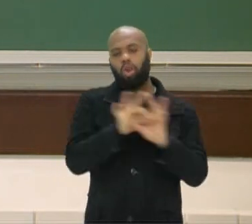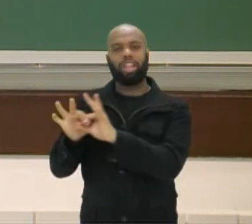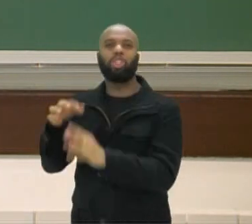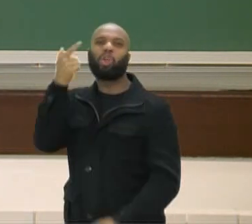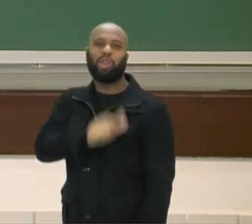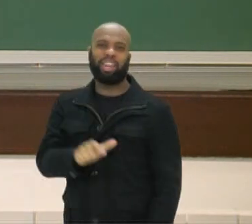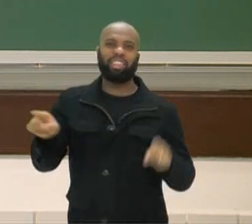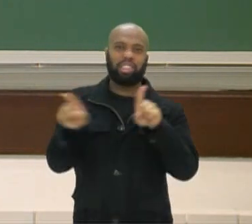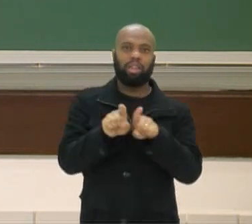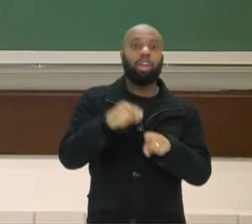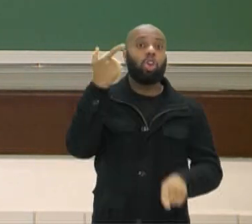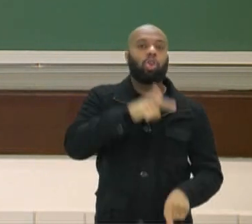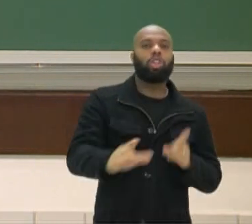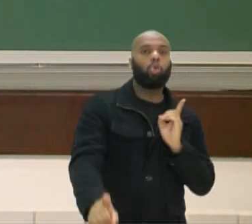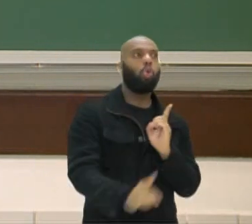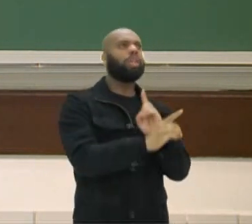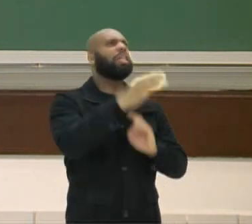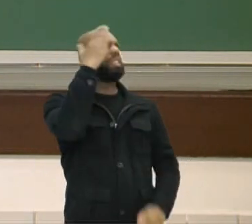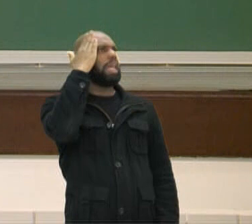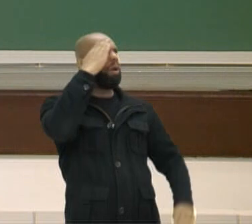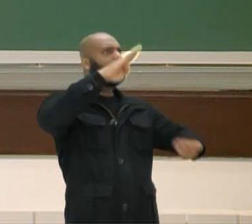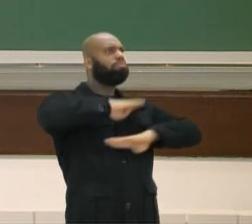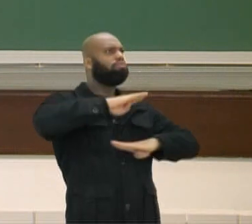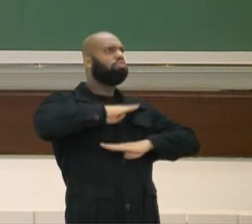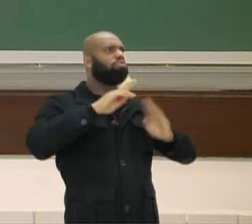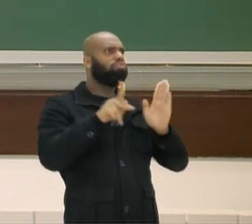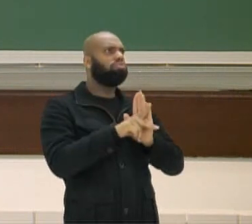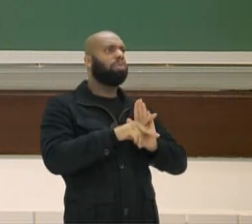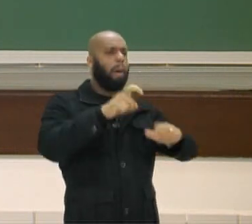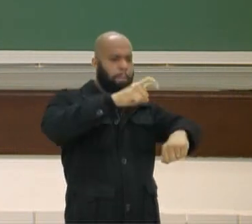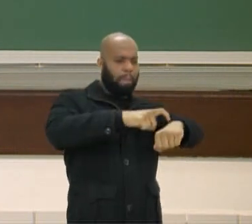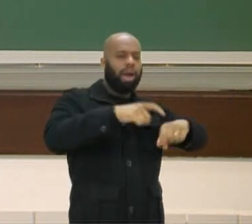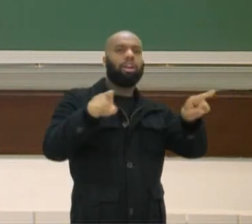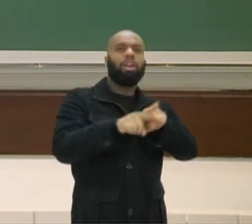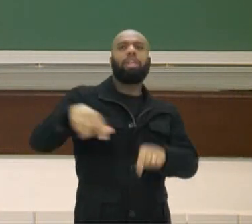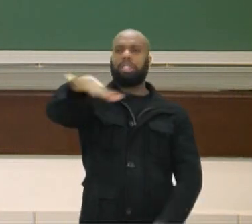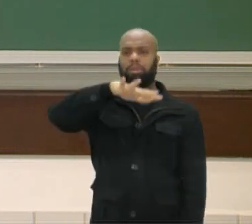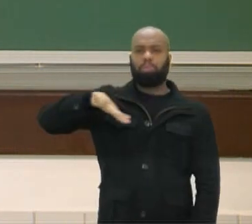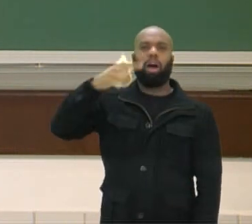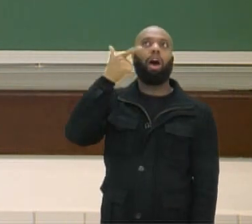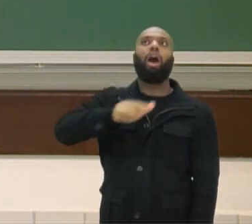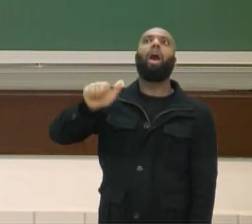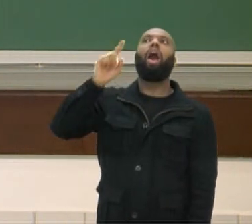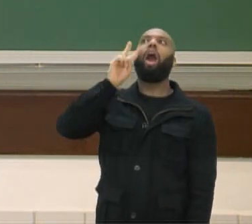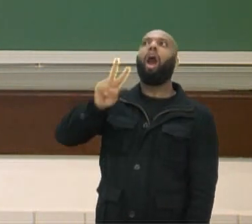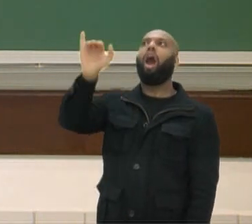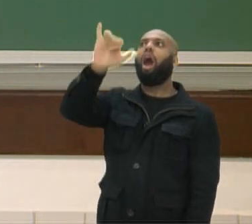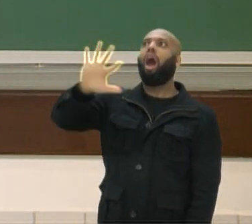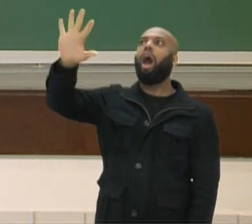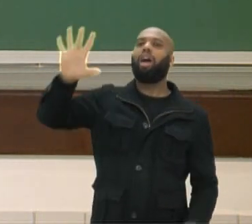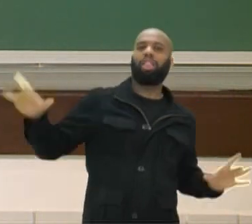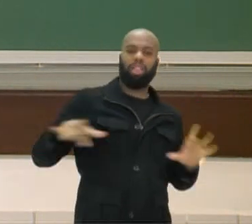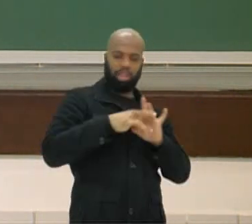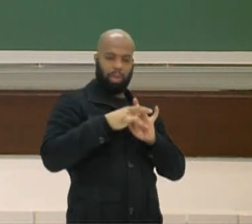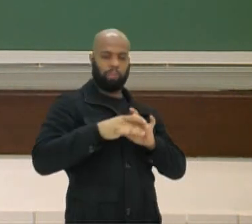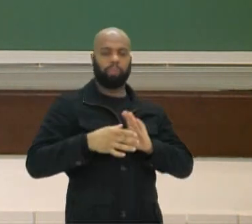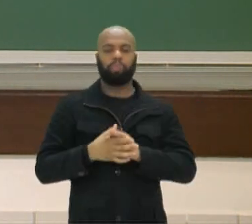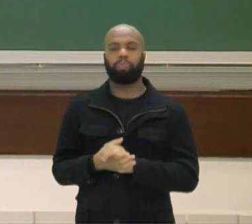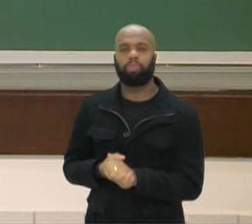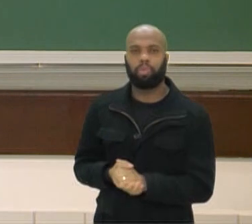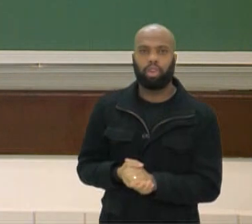Você consegue situar no tempo e espaço aquela imagem, beleza? E a